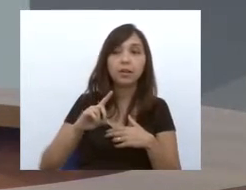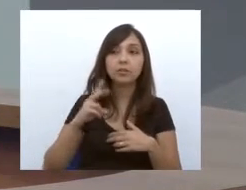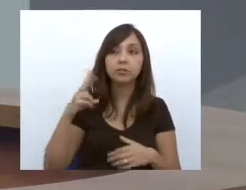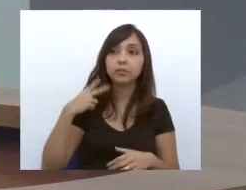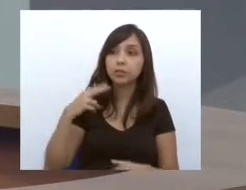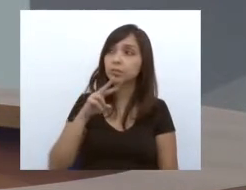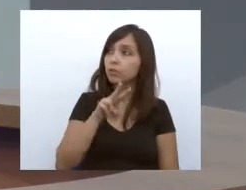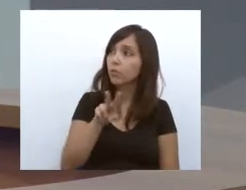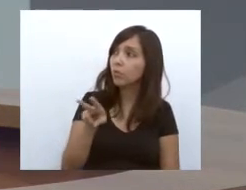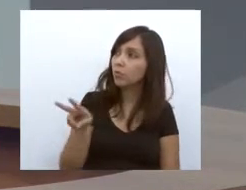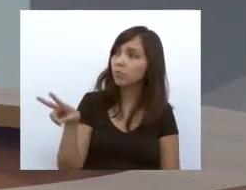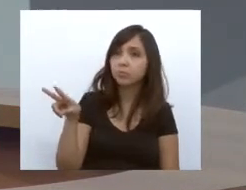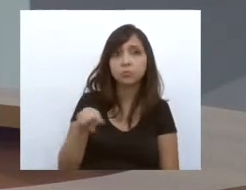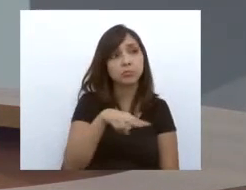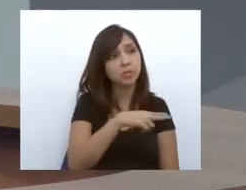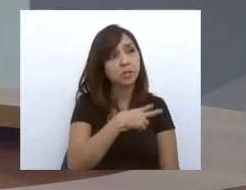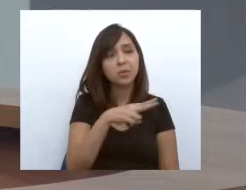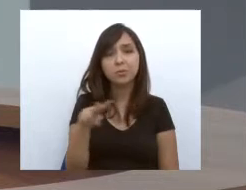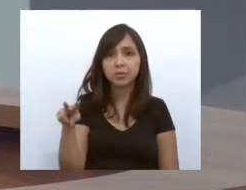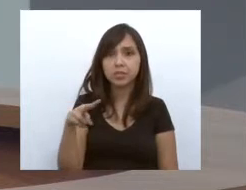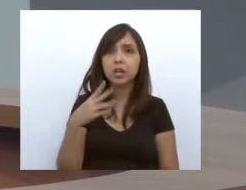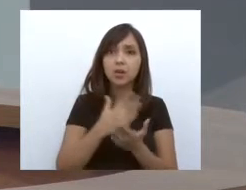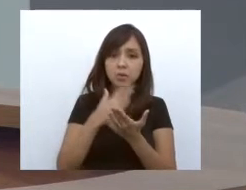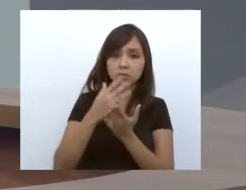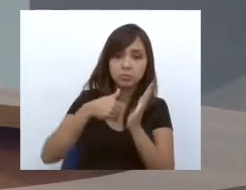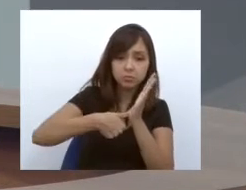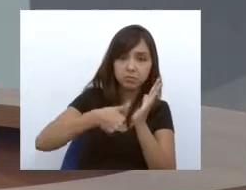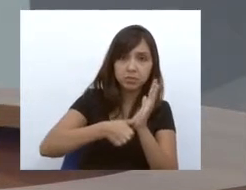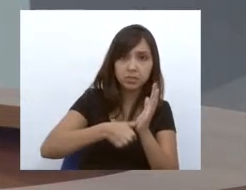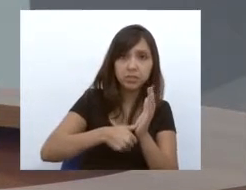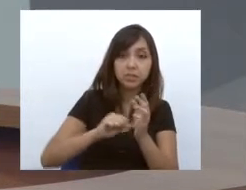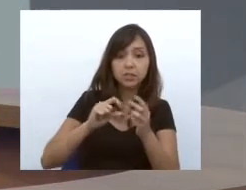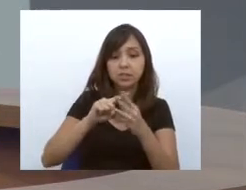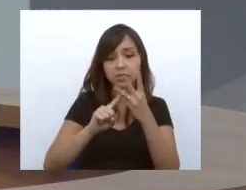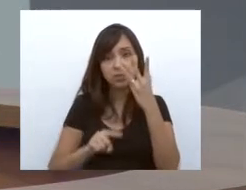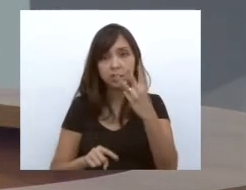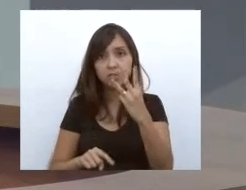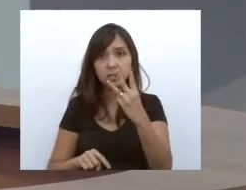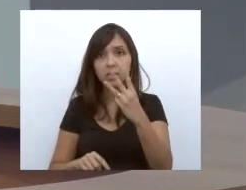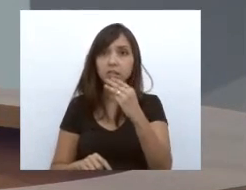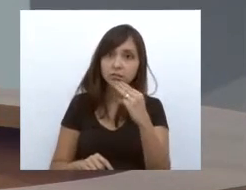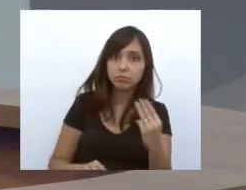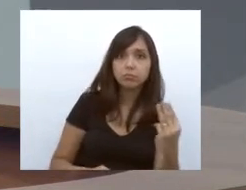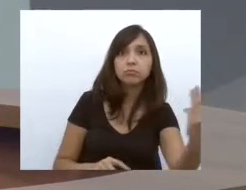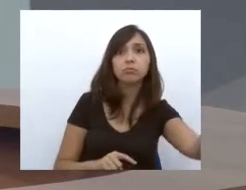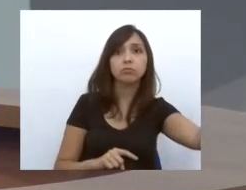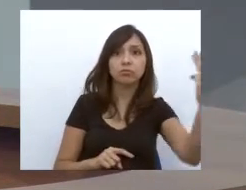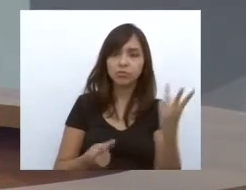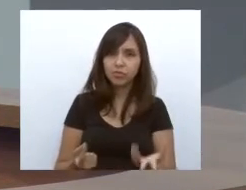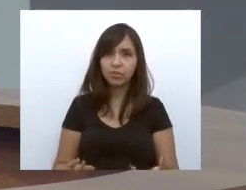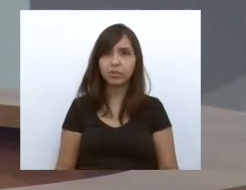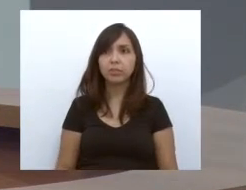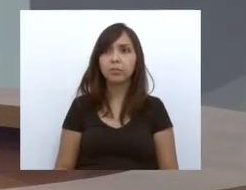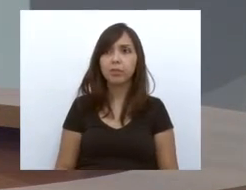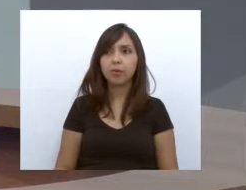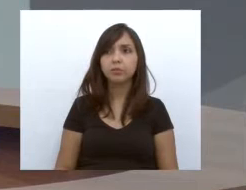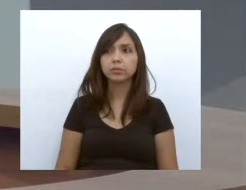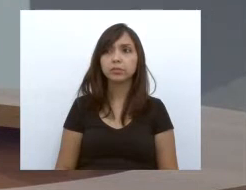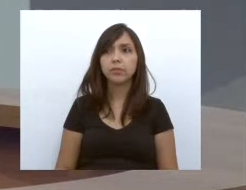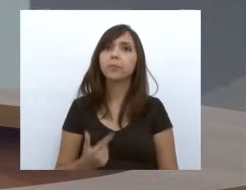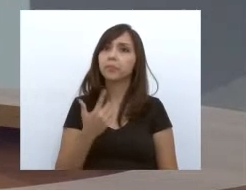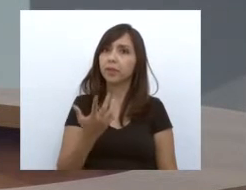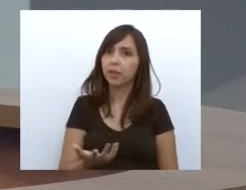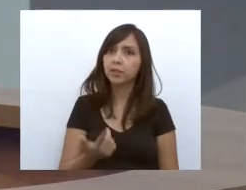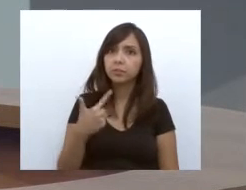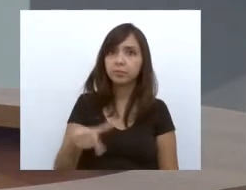que eu observei que os vereadores que marcaram presença, e três deles já estavam se ausentando... Portanto, para não